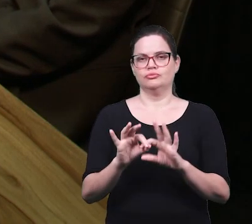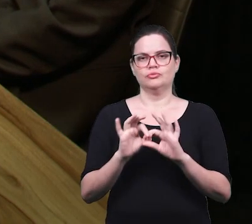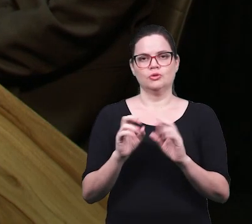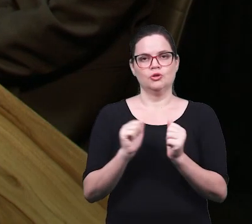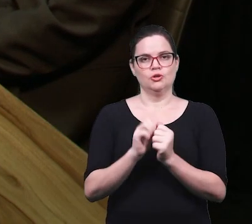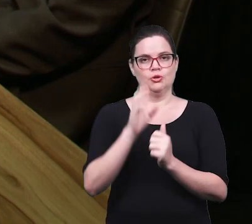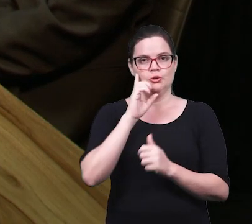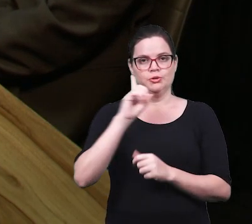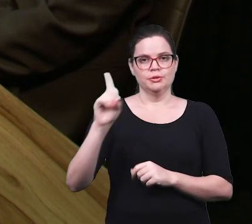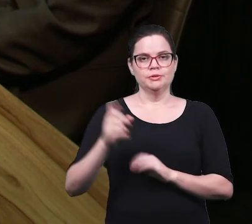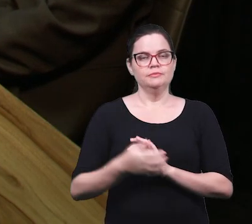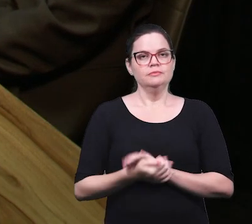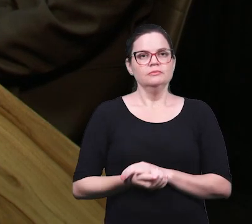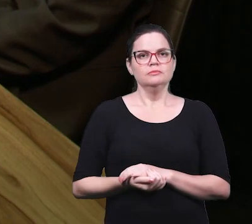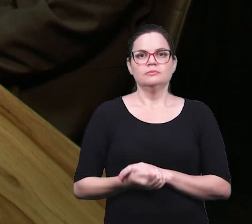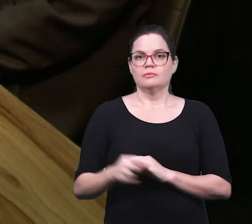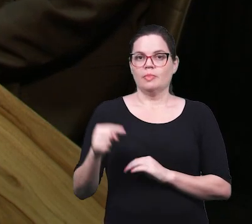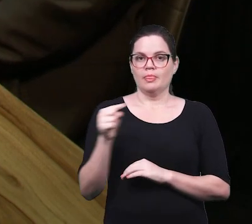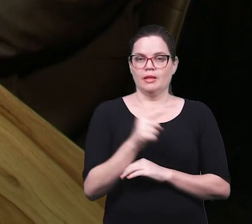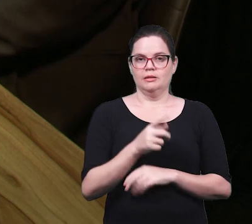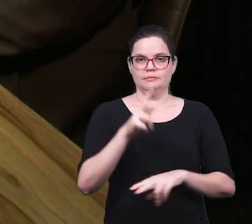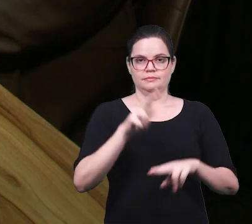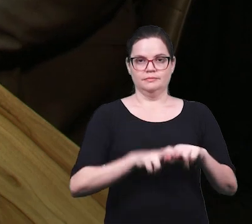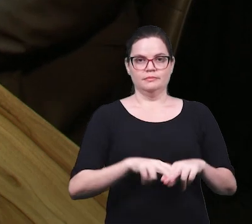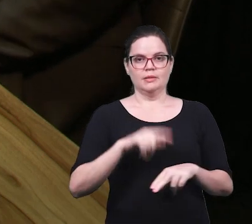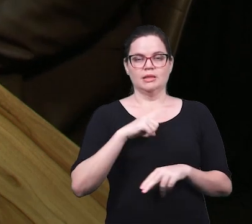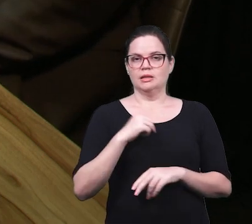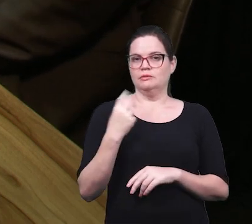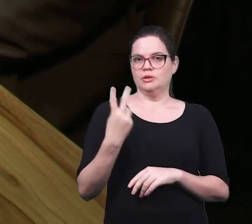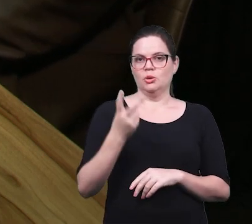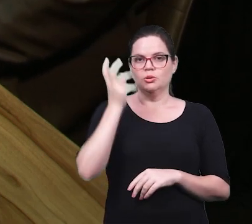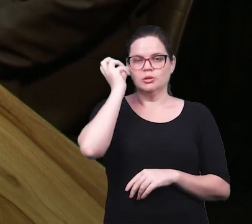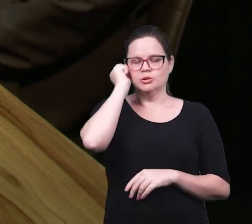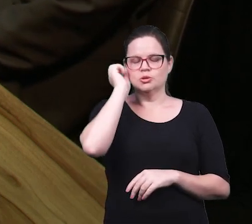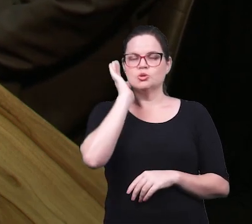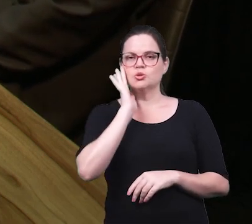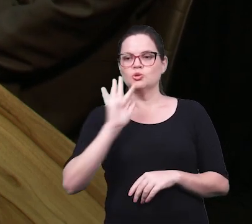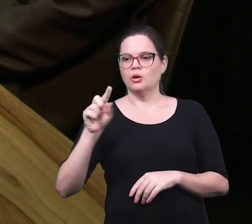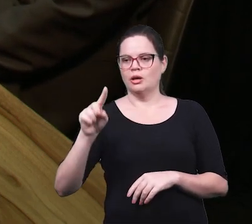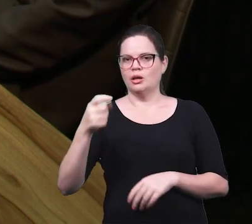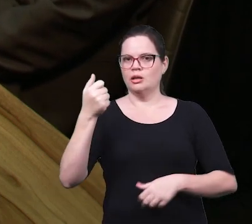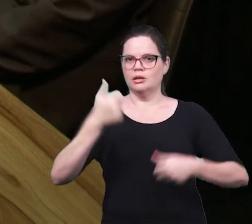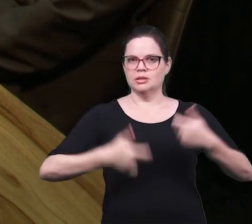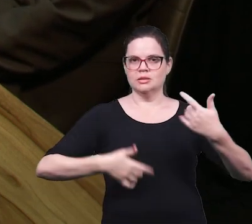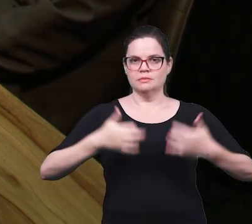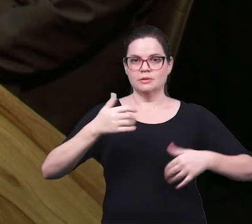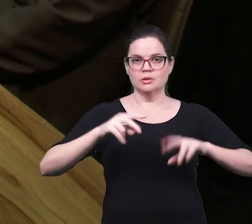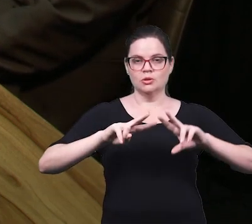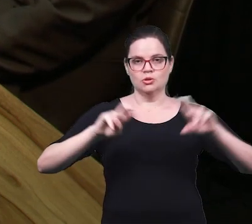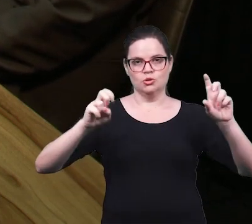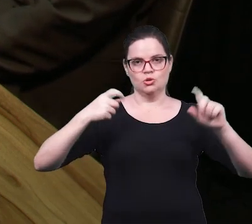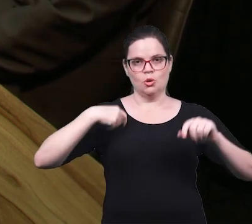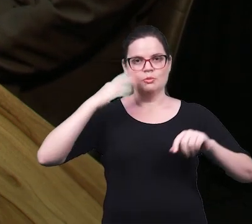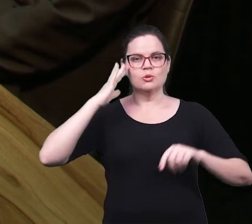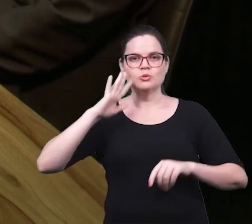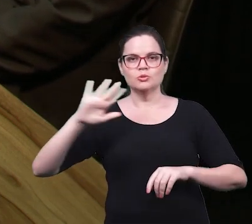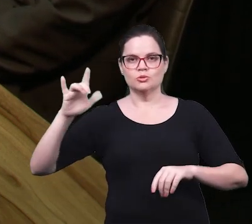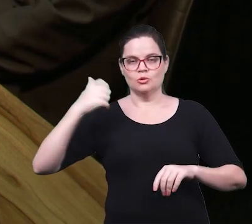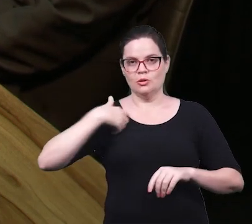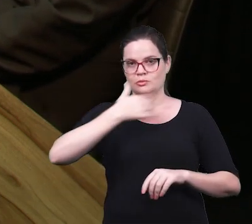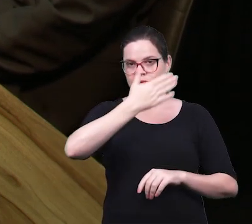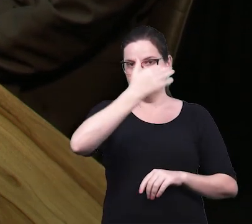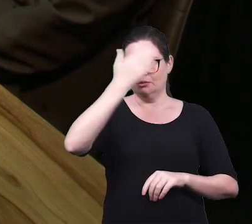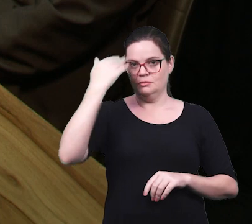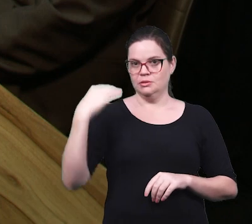verdade. E ali ele interpretou 2 sonhos, não é isso? Dentro da prisão. É da prisão. Deus continua usando a vida